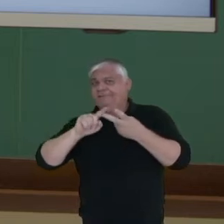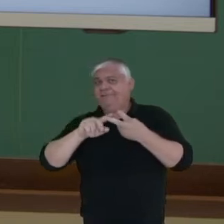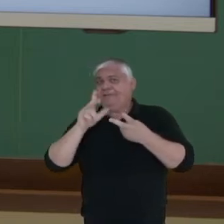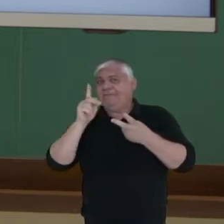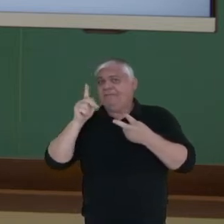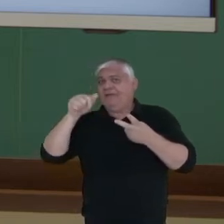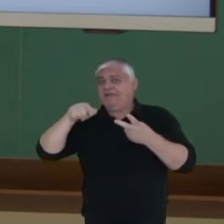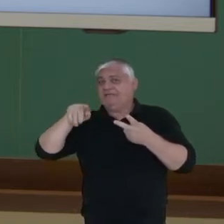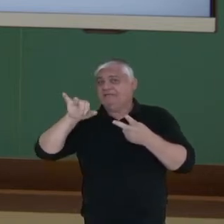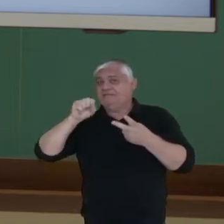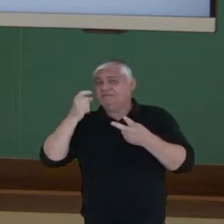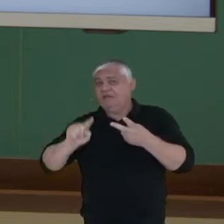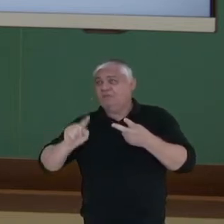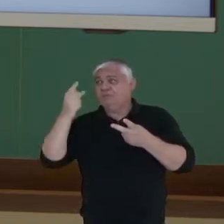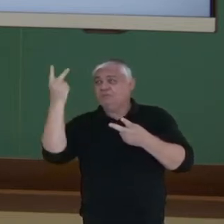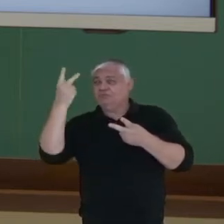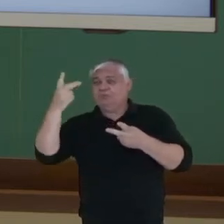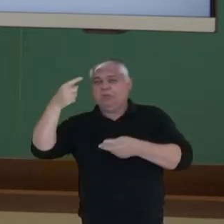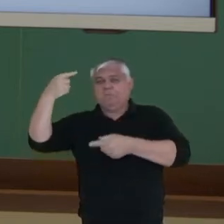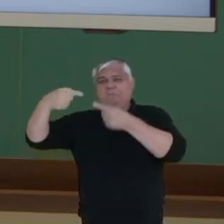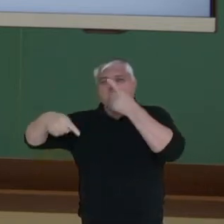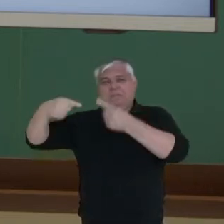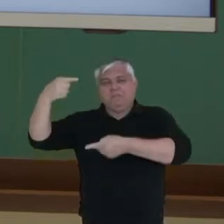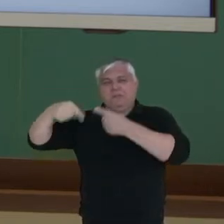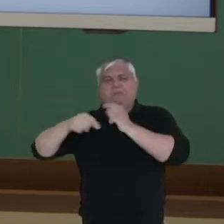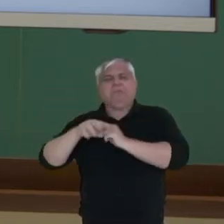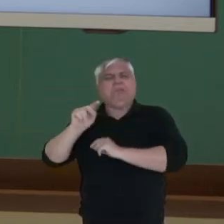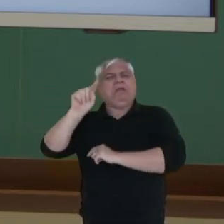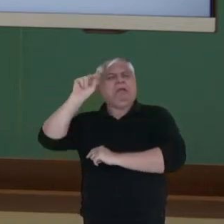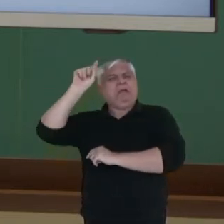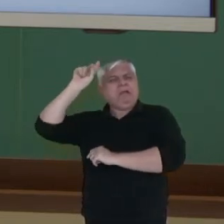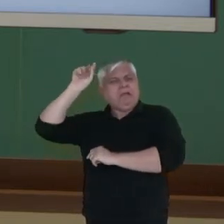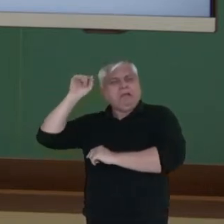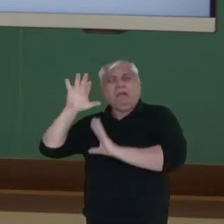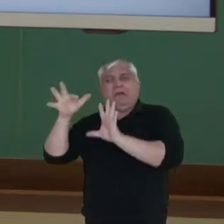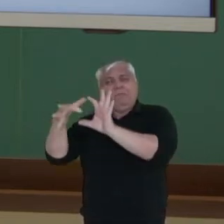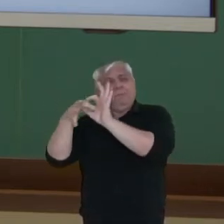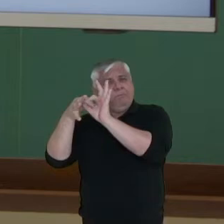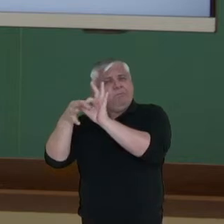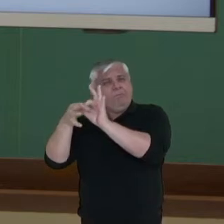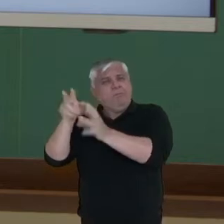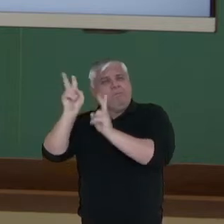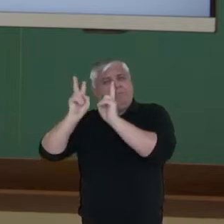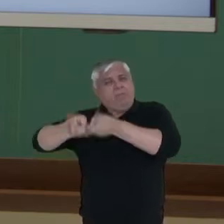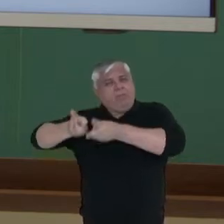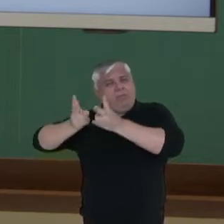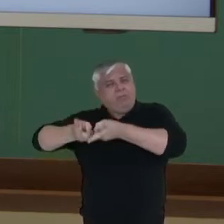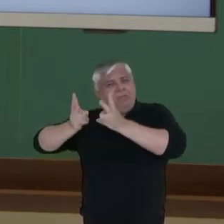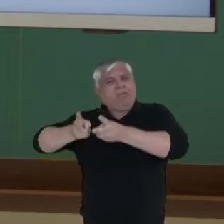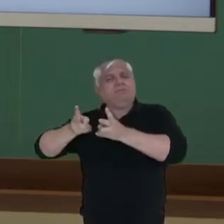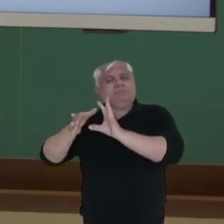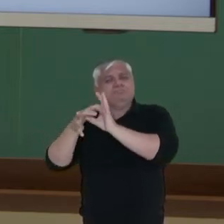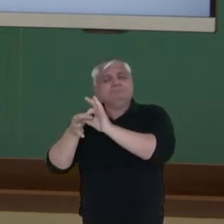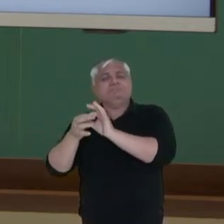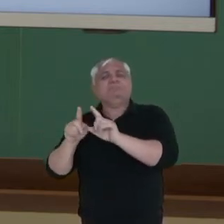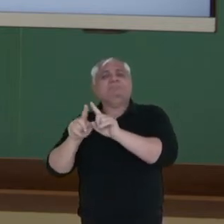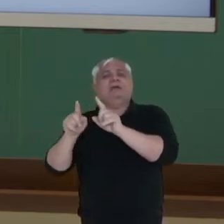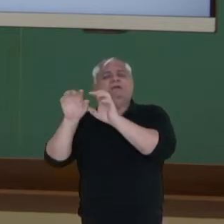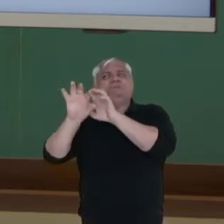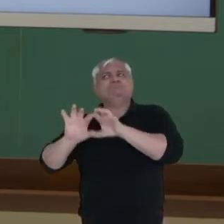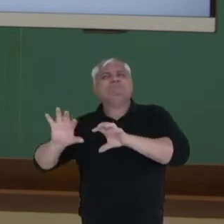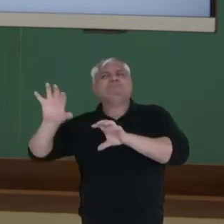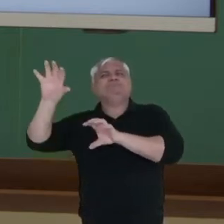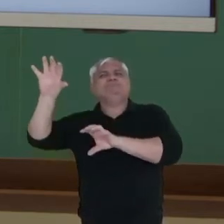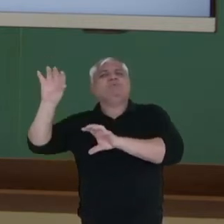Índias Orientais no passado. Eles eram parte do mesmo país, da mesma colônia. E essa